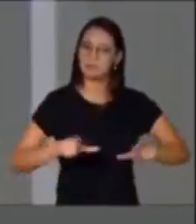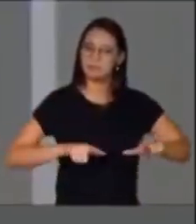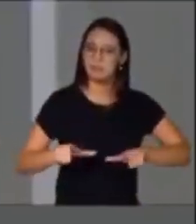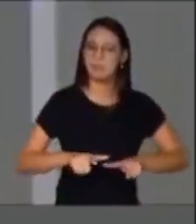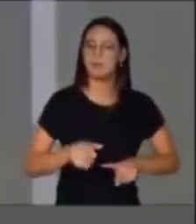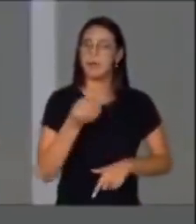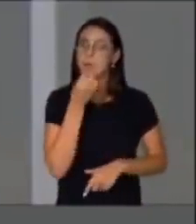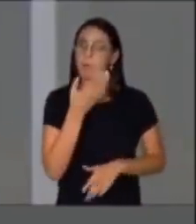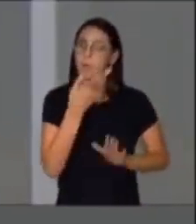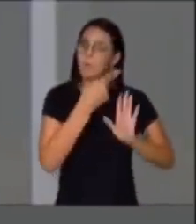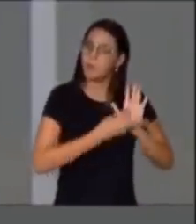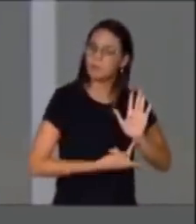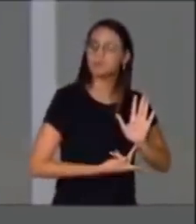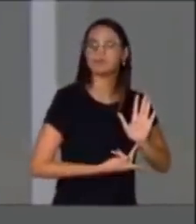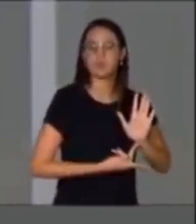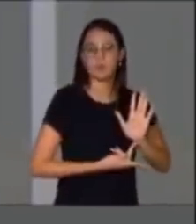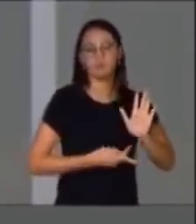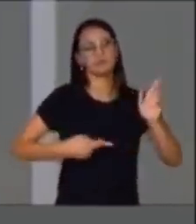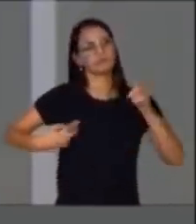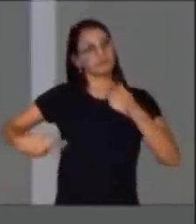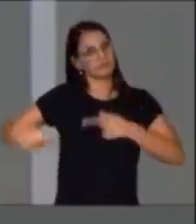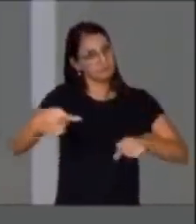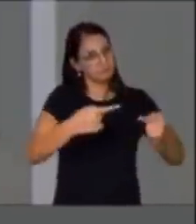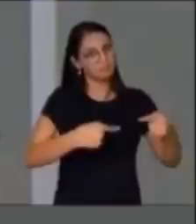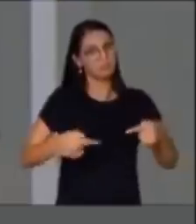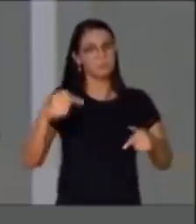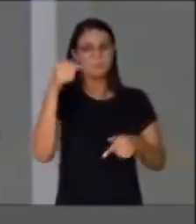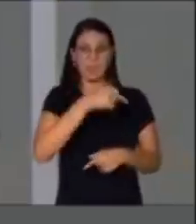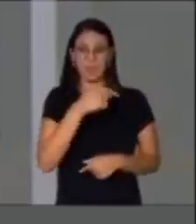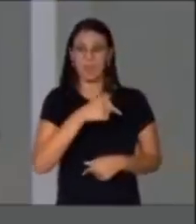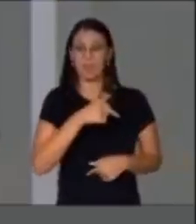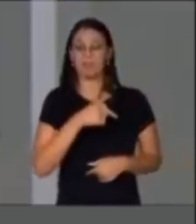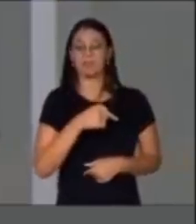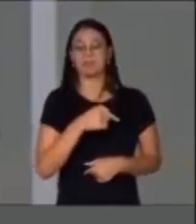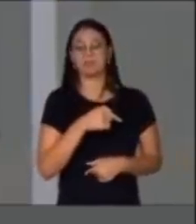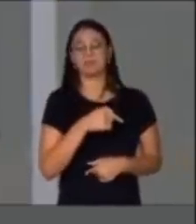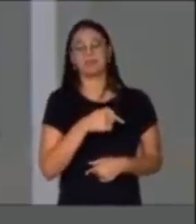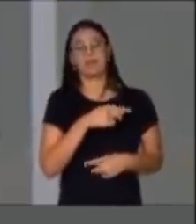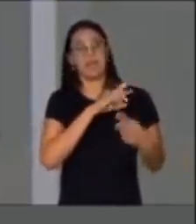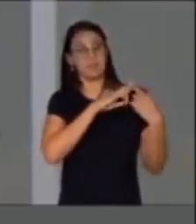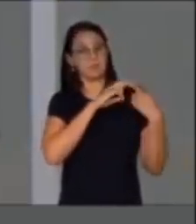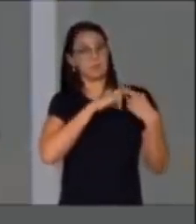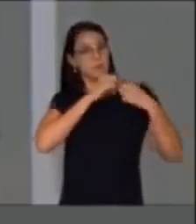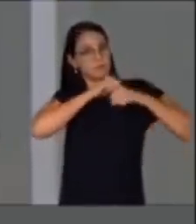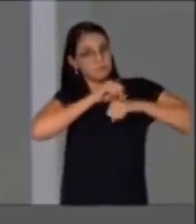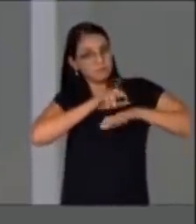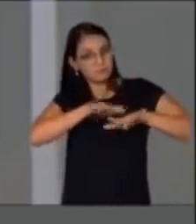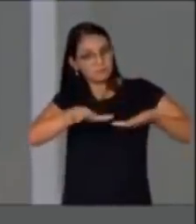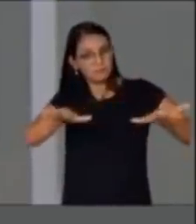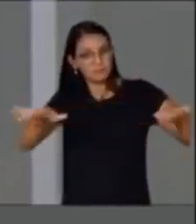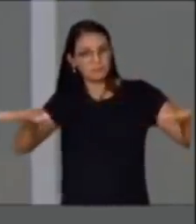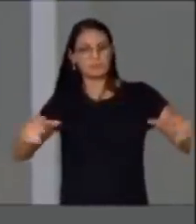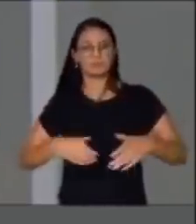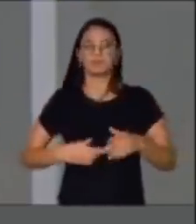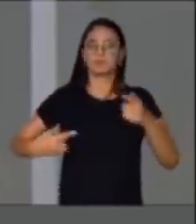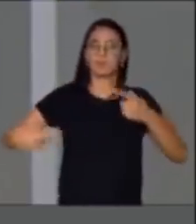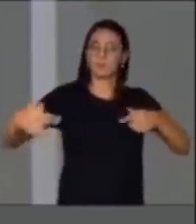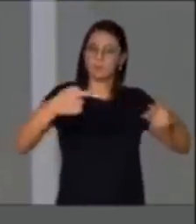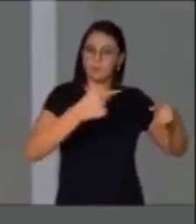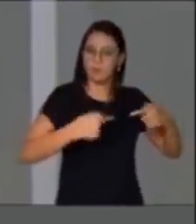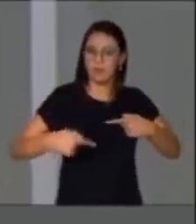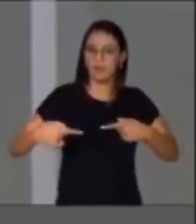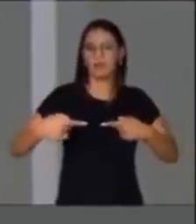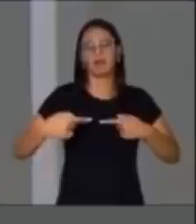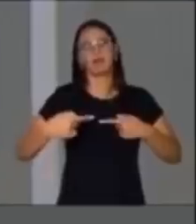tem muita gente com bons projetos aqui para serem debatidos, e é essa imagem que a gente precisa levar para fora. A imagem do debate,